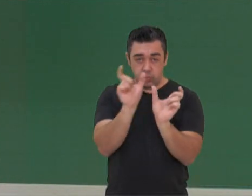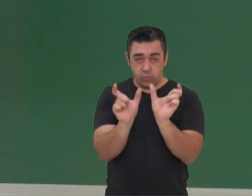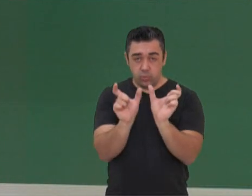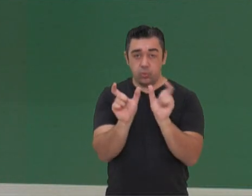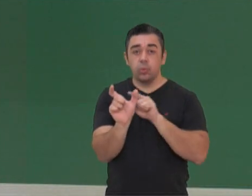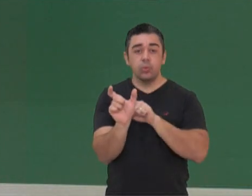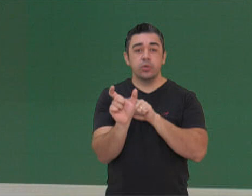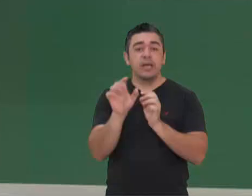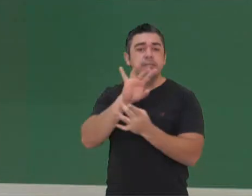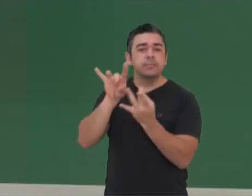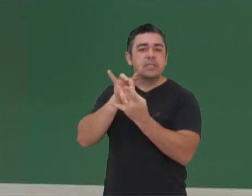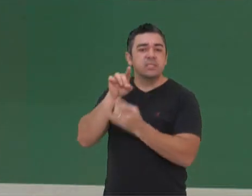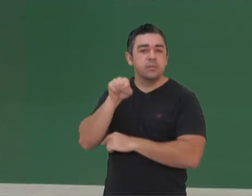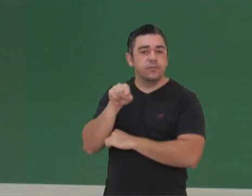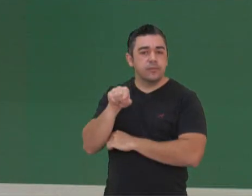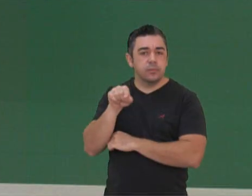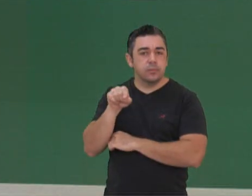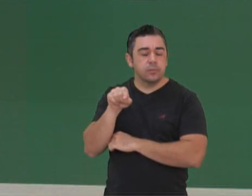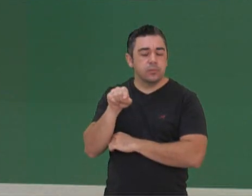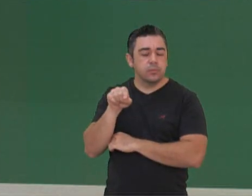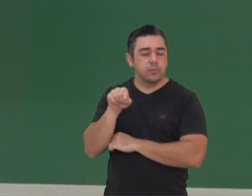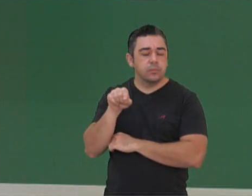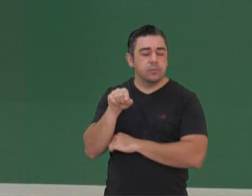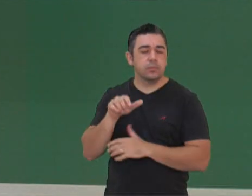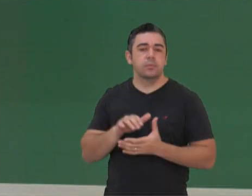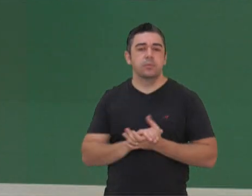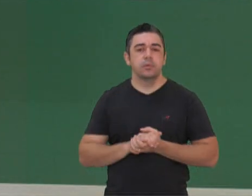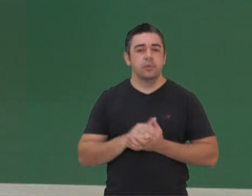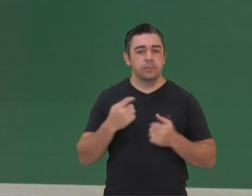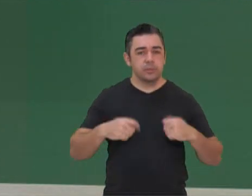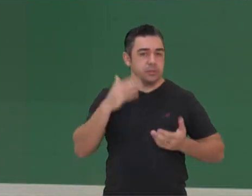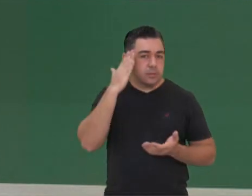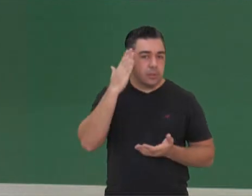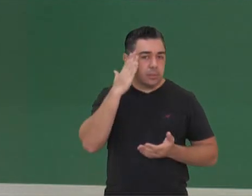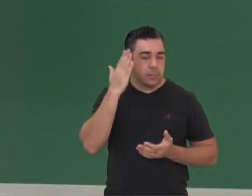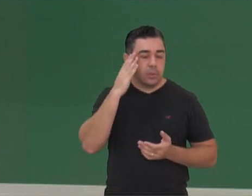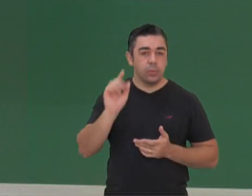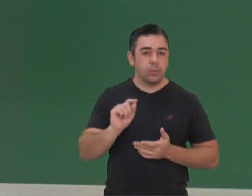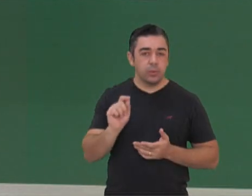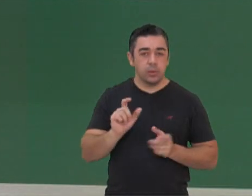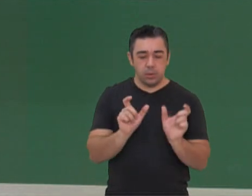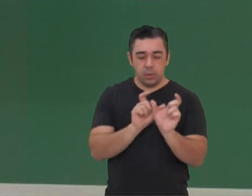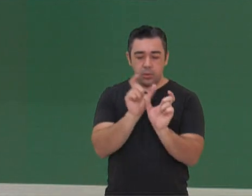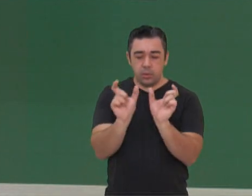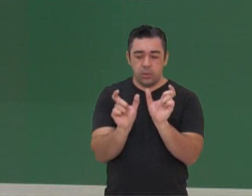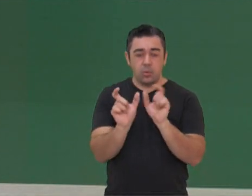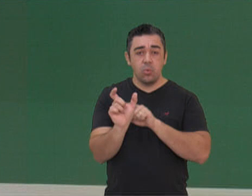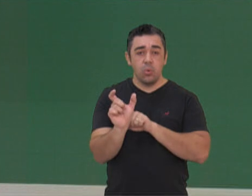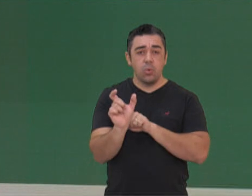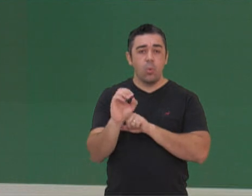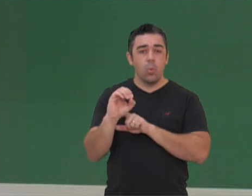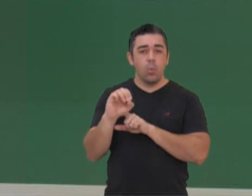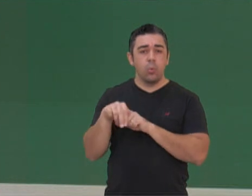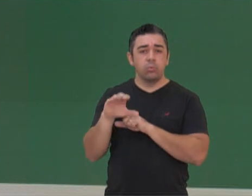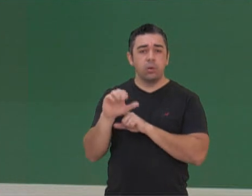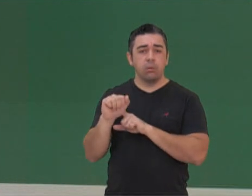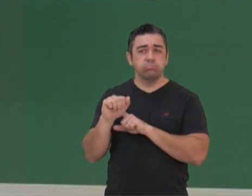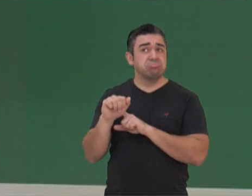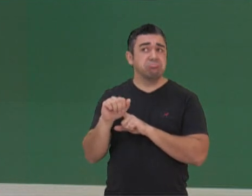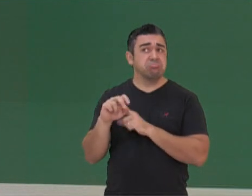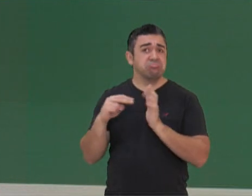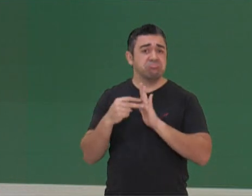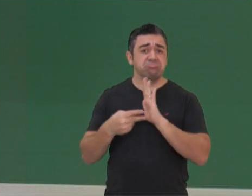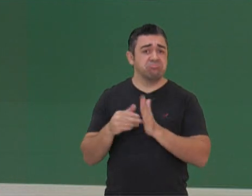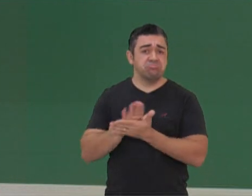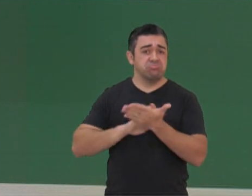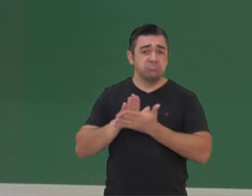epíteto específico. Preciso lembrar desse nome, professora? Não, mas o que você precisa lembrar? Que o segundo nome sozinho, ele não quer dizer nada. Tá? Ele